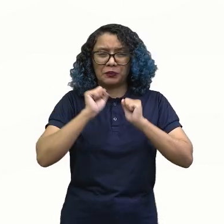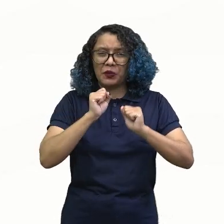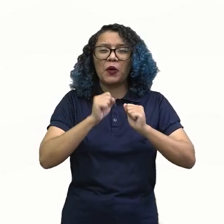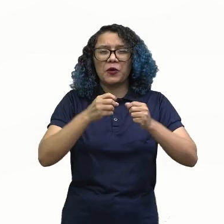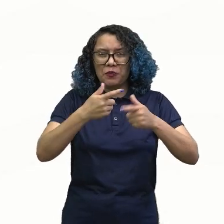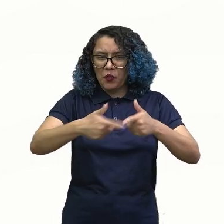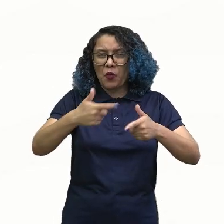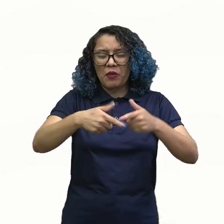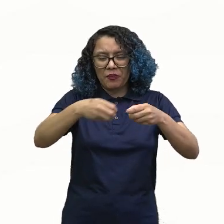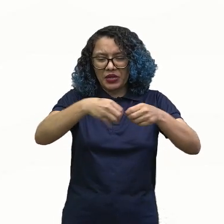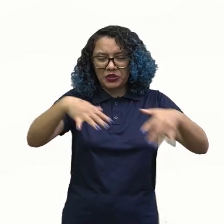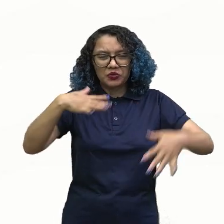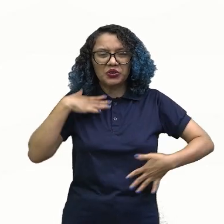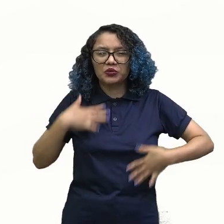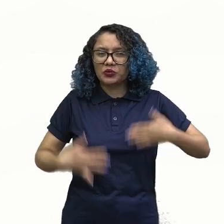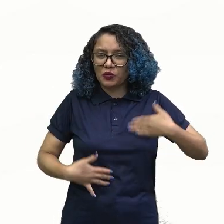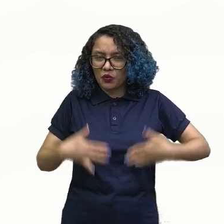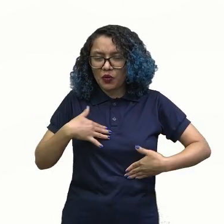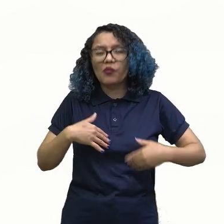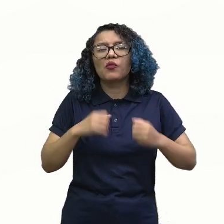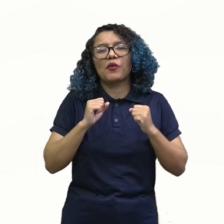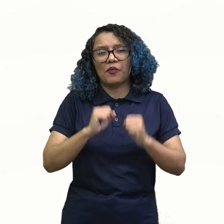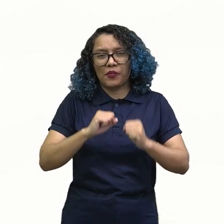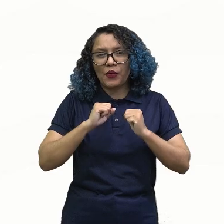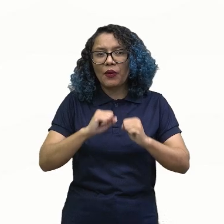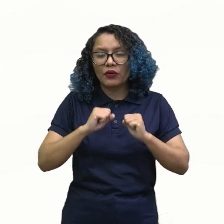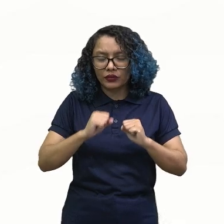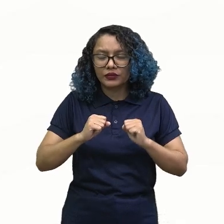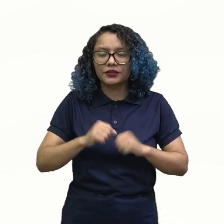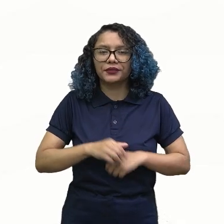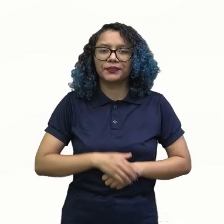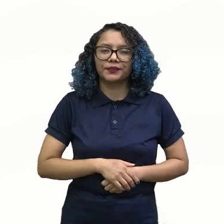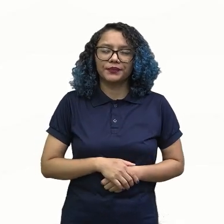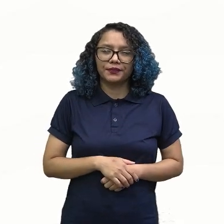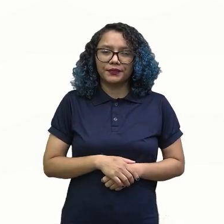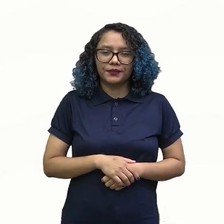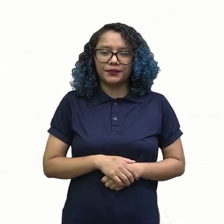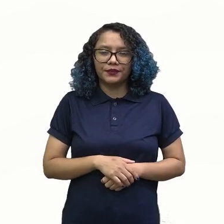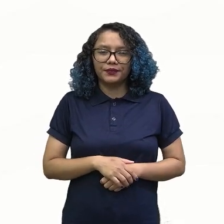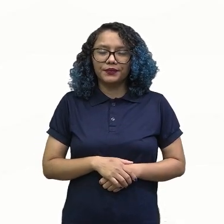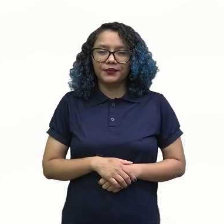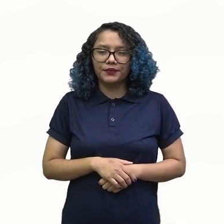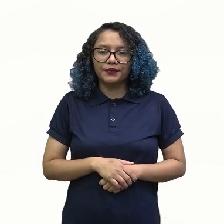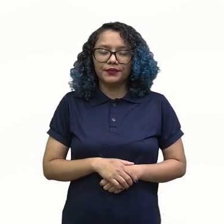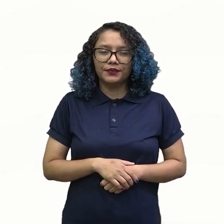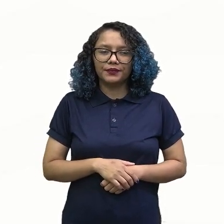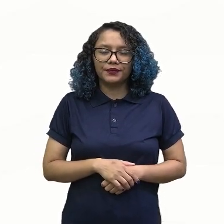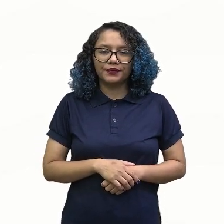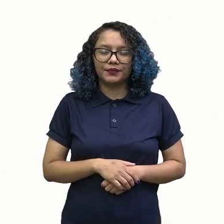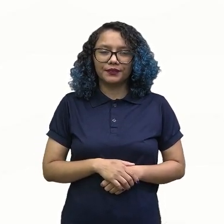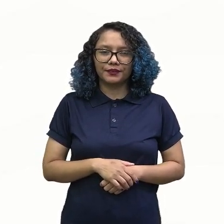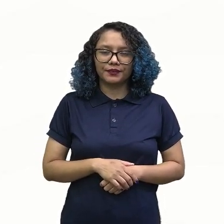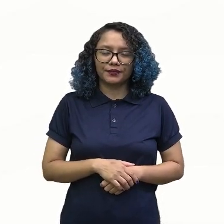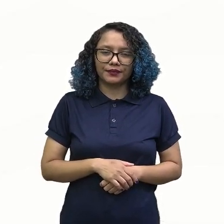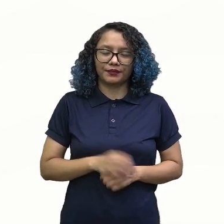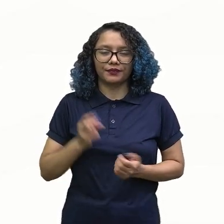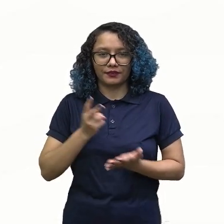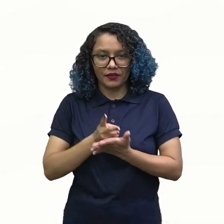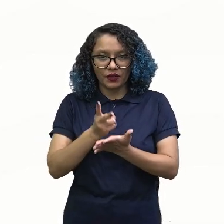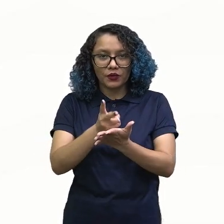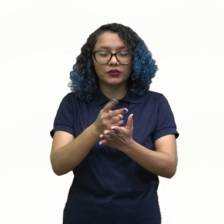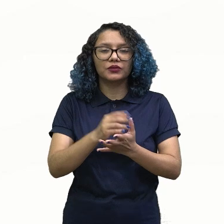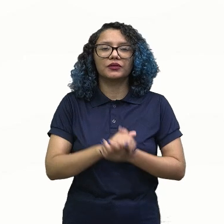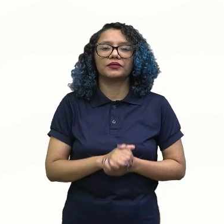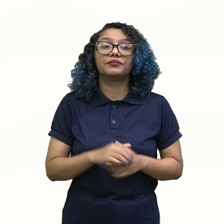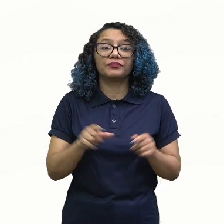dano biológico. E claro que ao falar sobre os danos biológicos, nós temos que